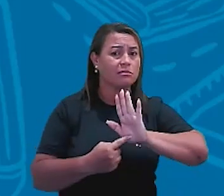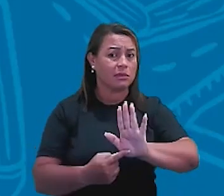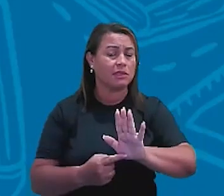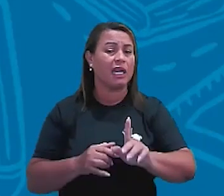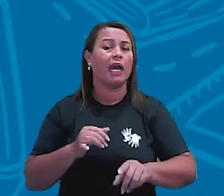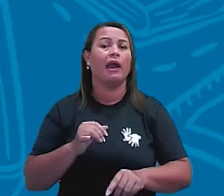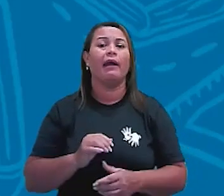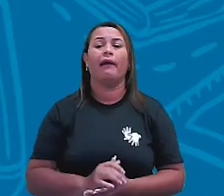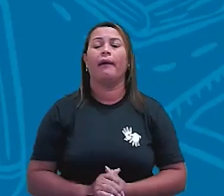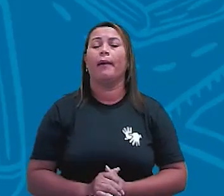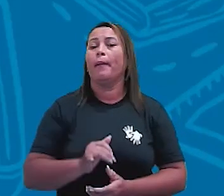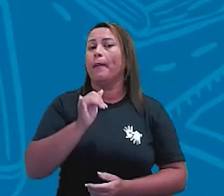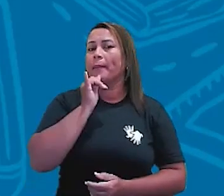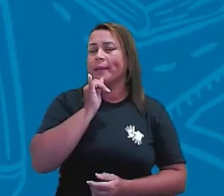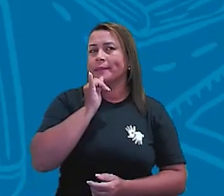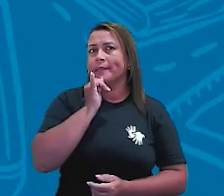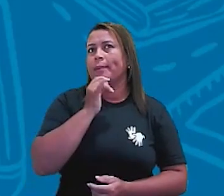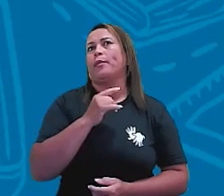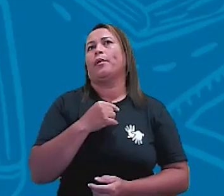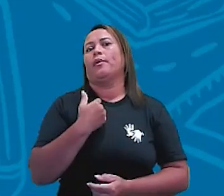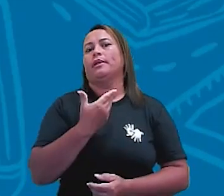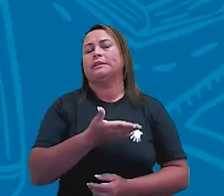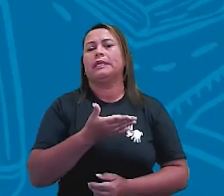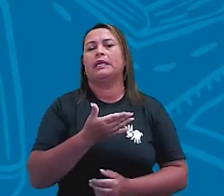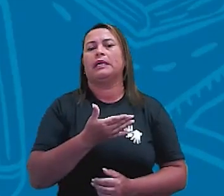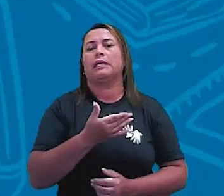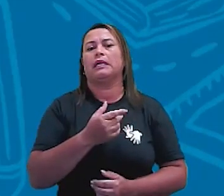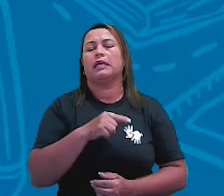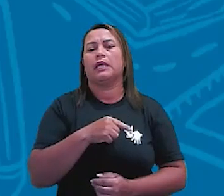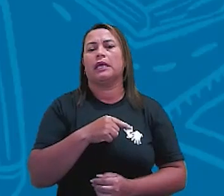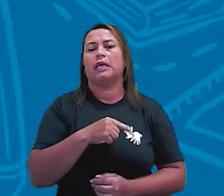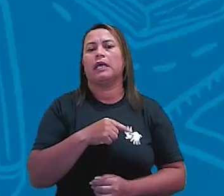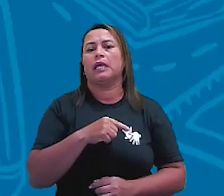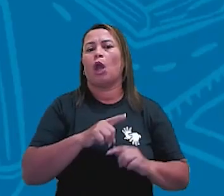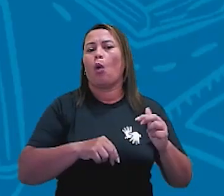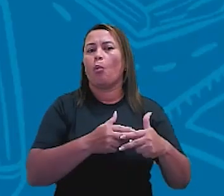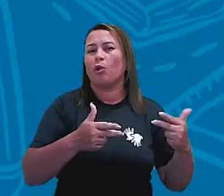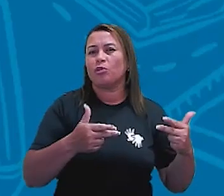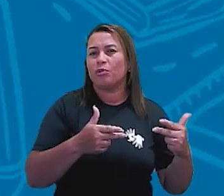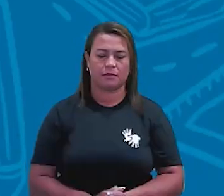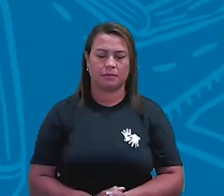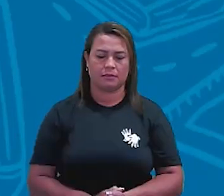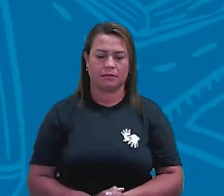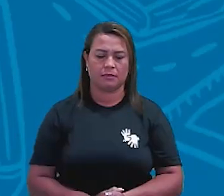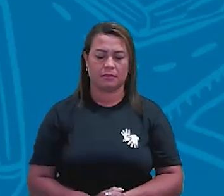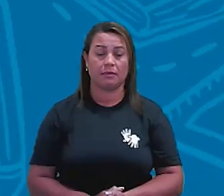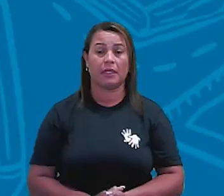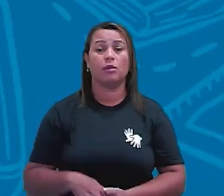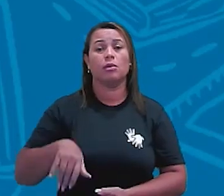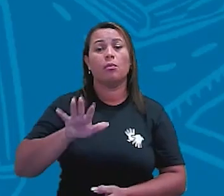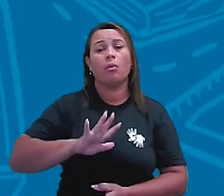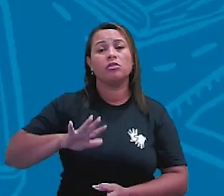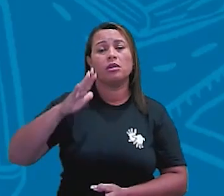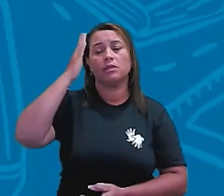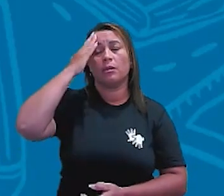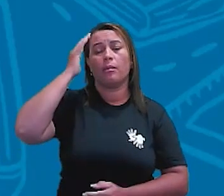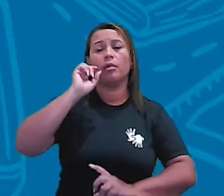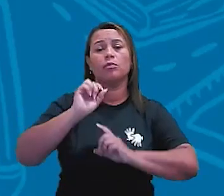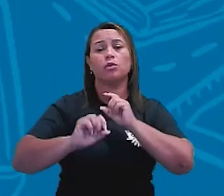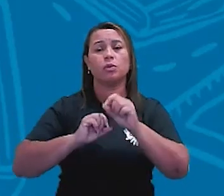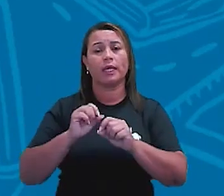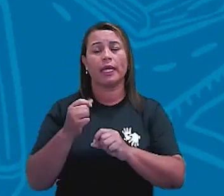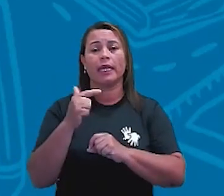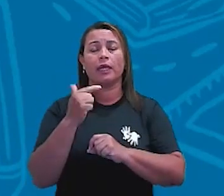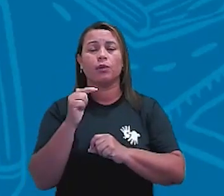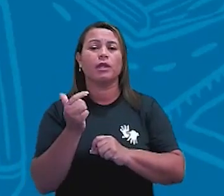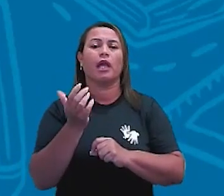exemplo, dizer que aquele produto reduz o risco de doença cardiovascular. De modo geral, a gente sabe, né, que não existe um